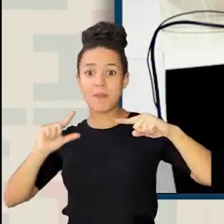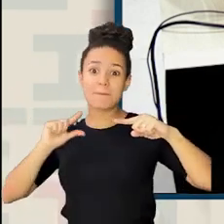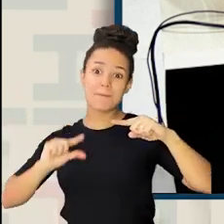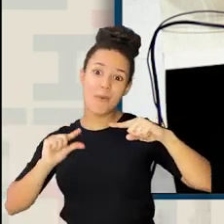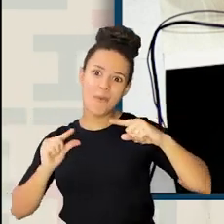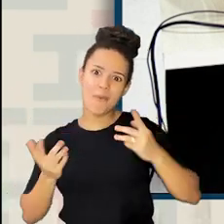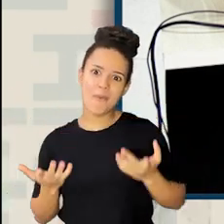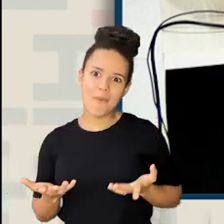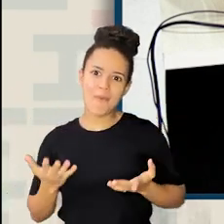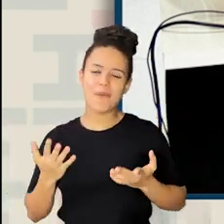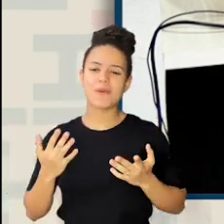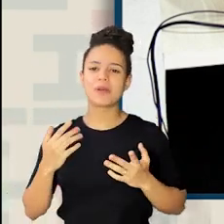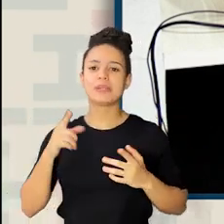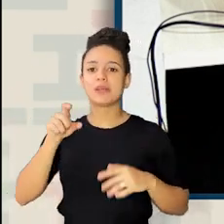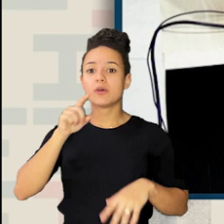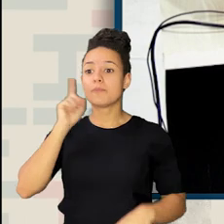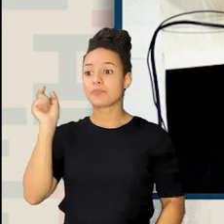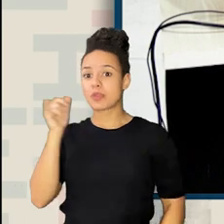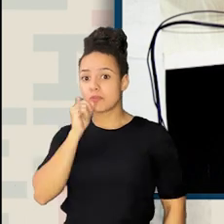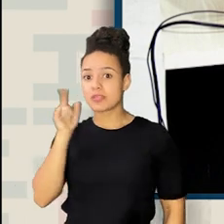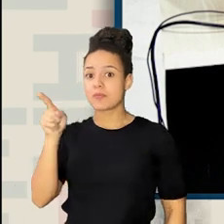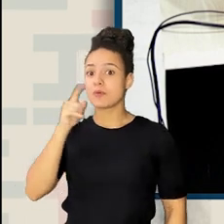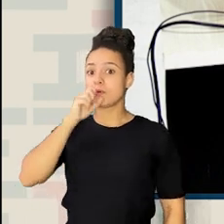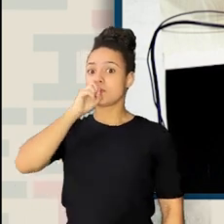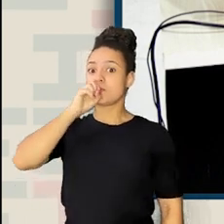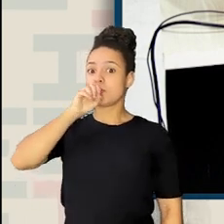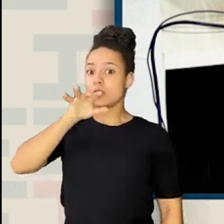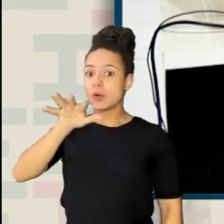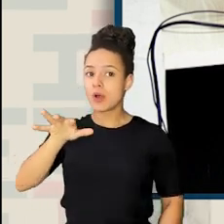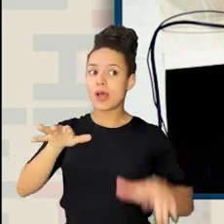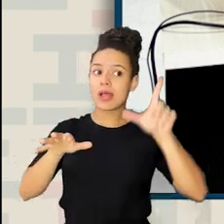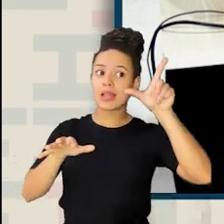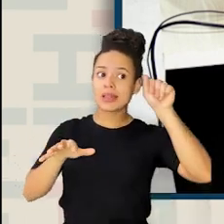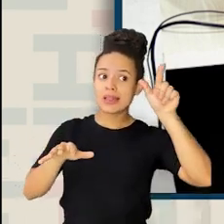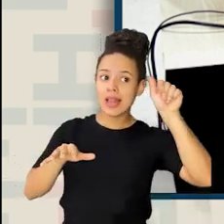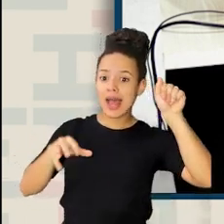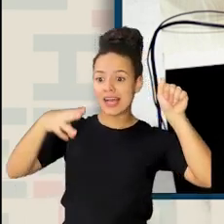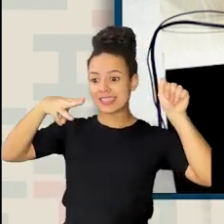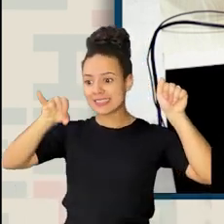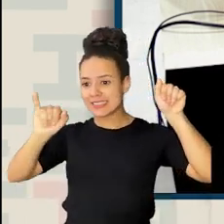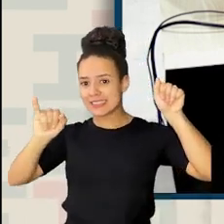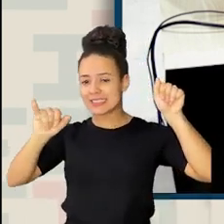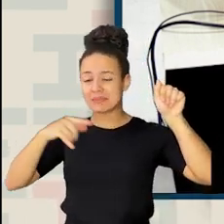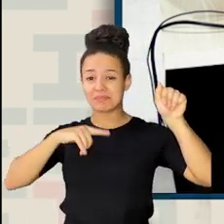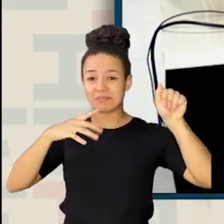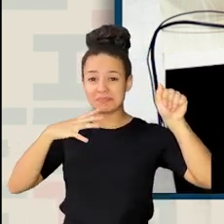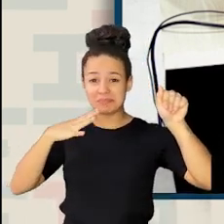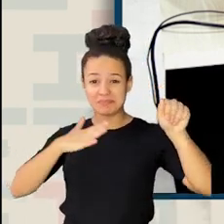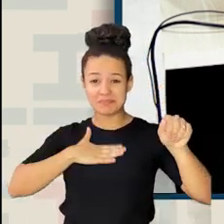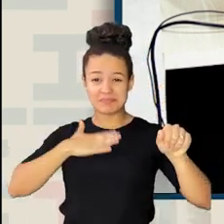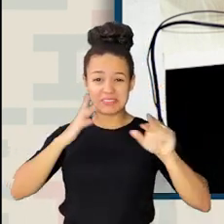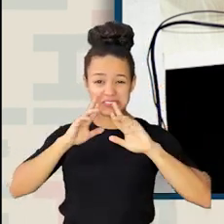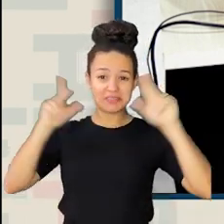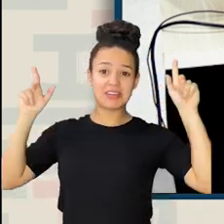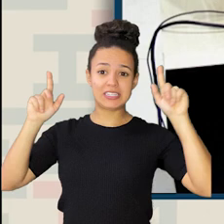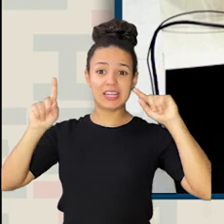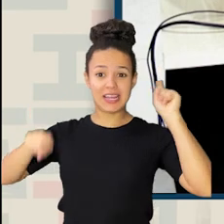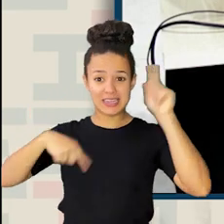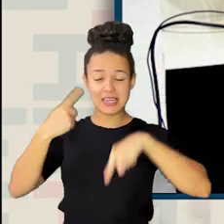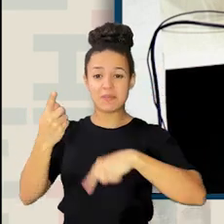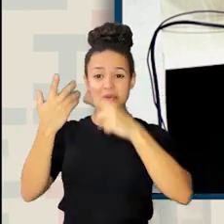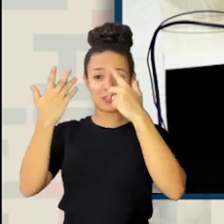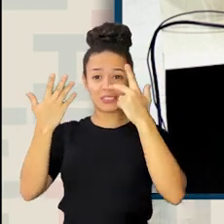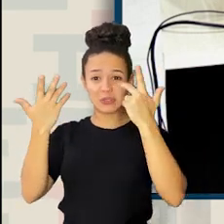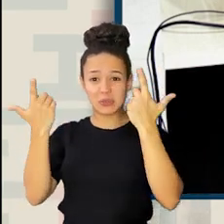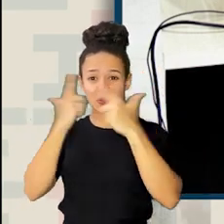menos, né? Tanto quando você soprou igual ao Lá na nota Mi, deu uma estourada. Aí você compensou e